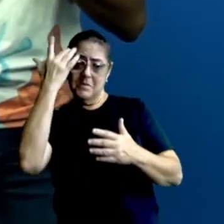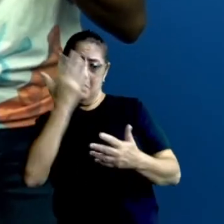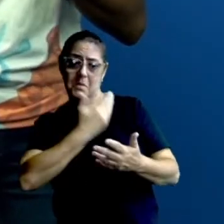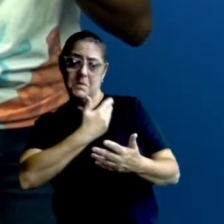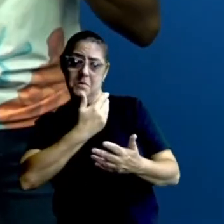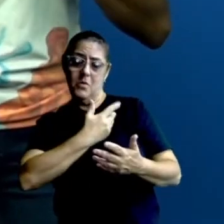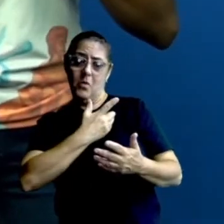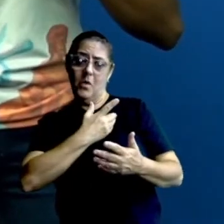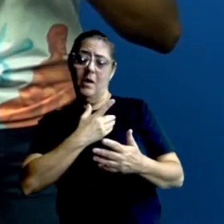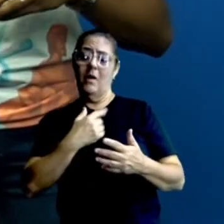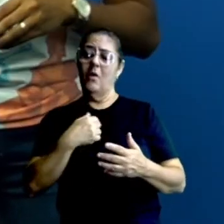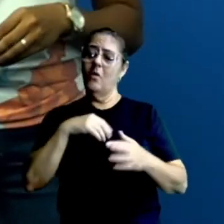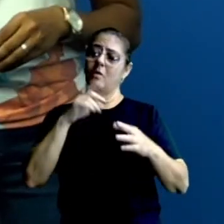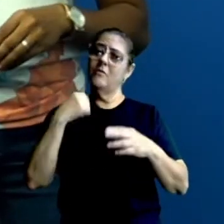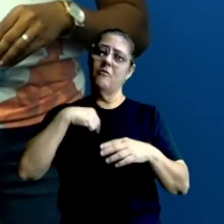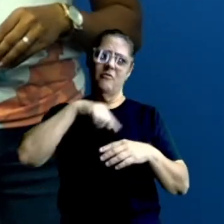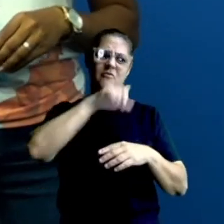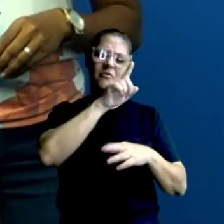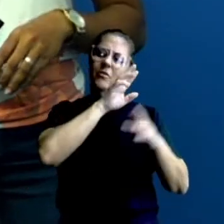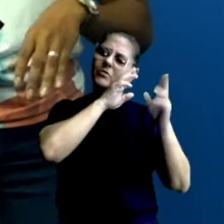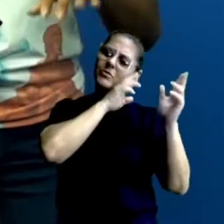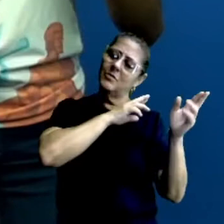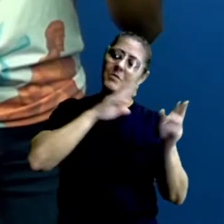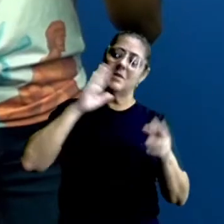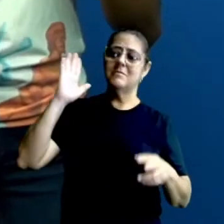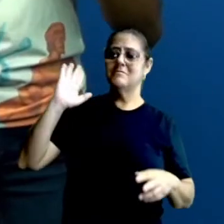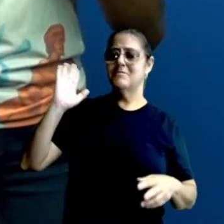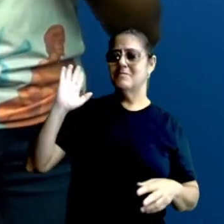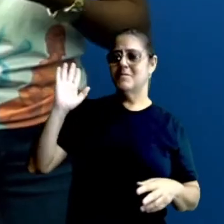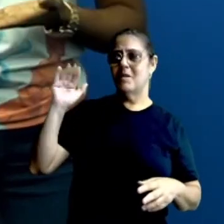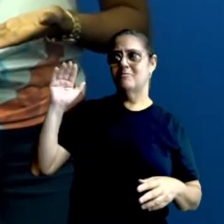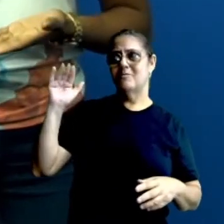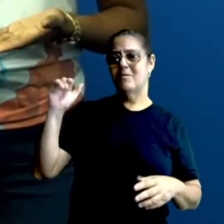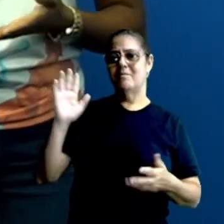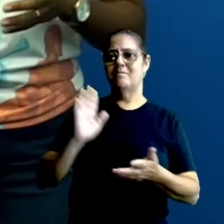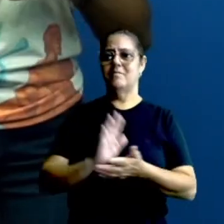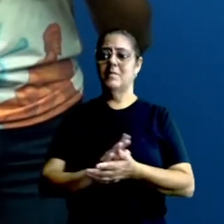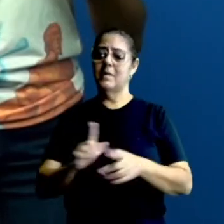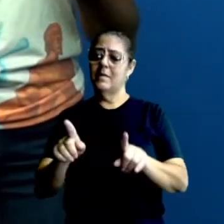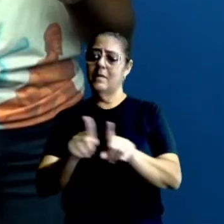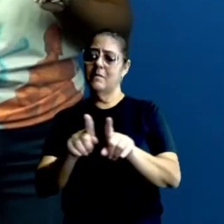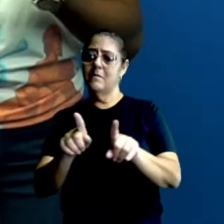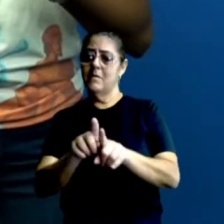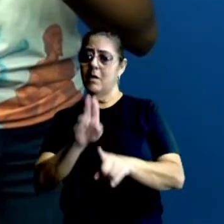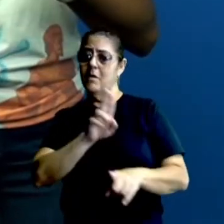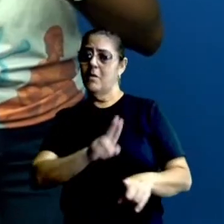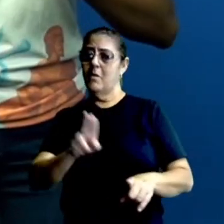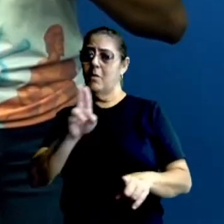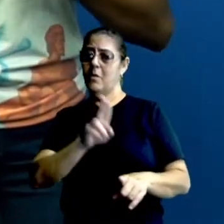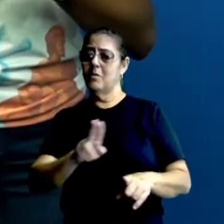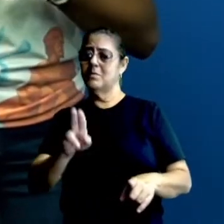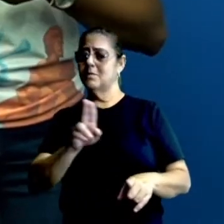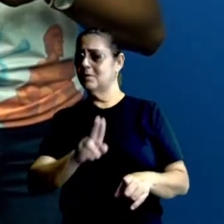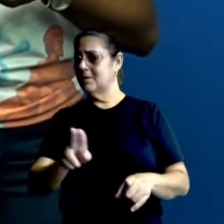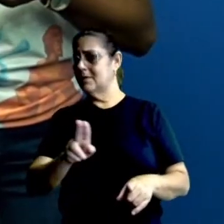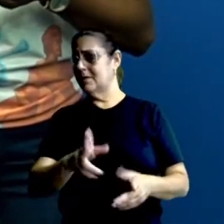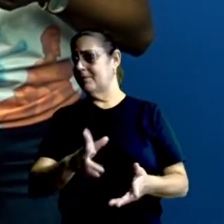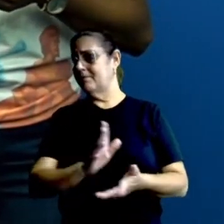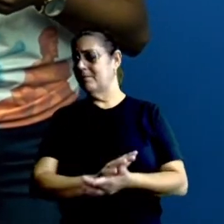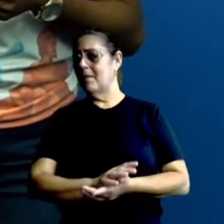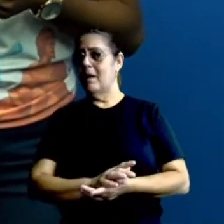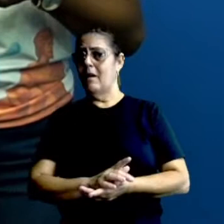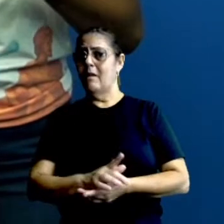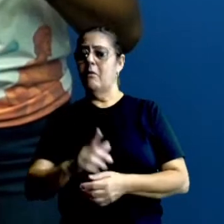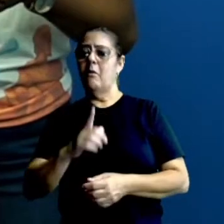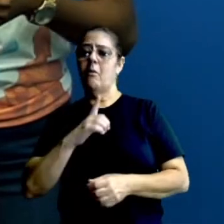vai deitar. Então você usa good night. E o WhatsApp, tem muito a ver com o aplicativo que